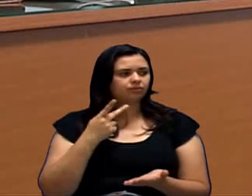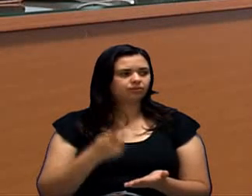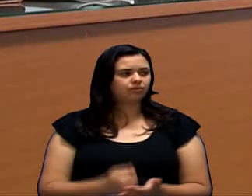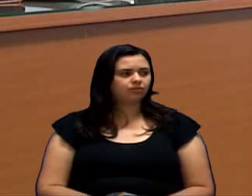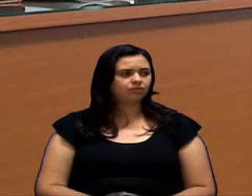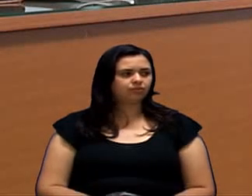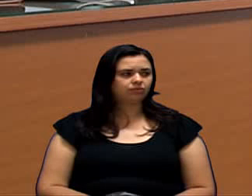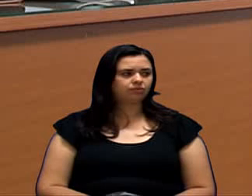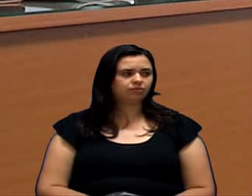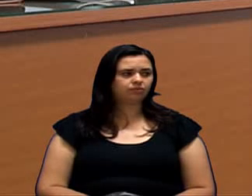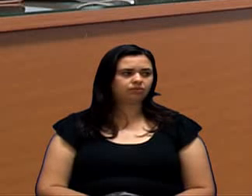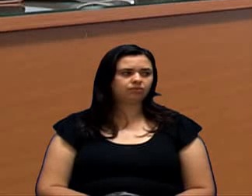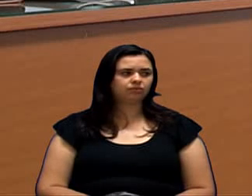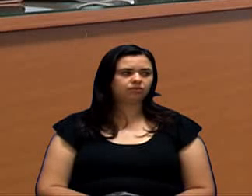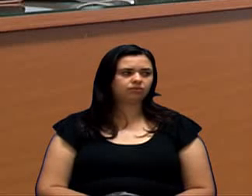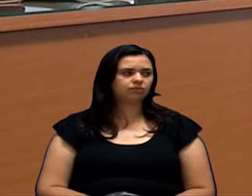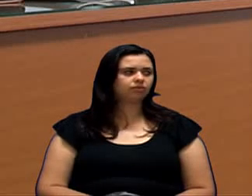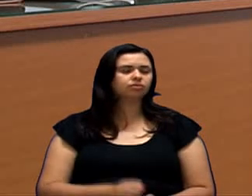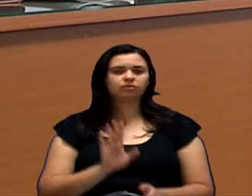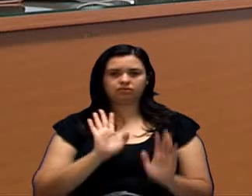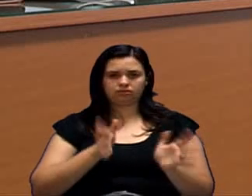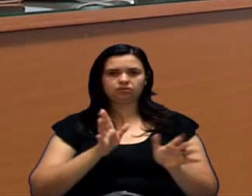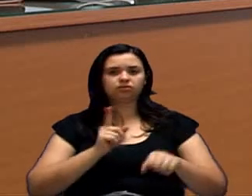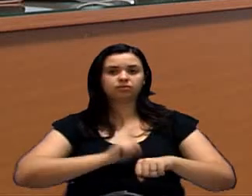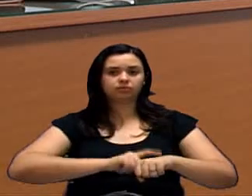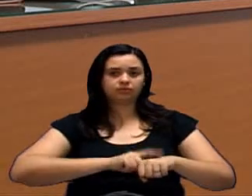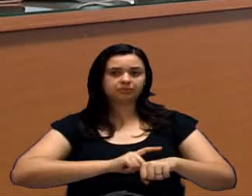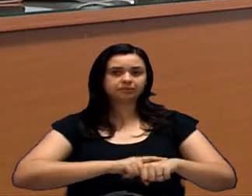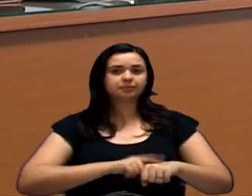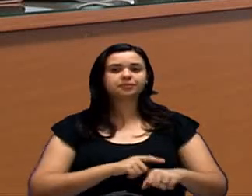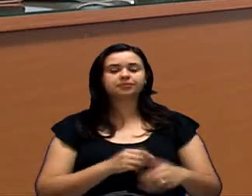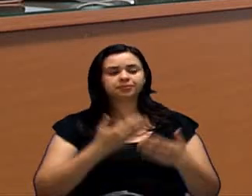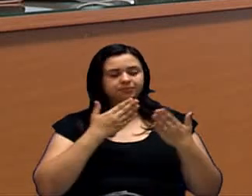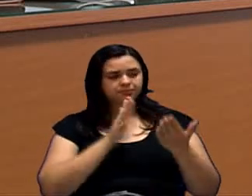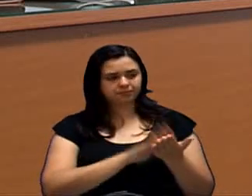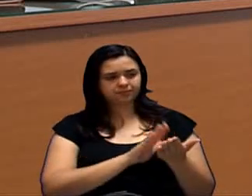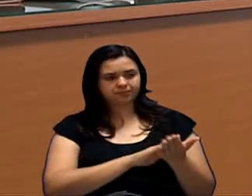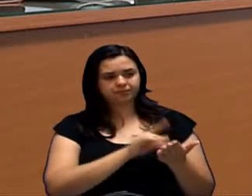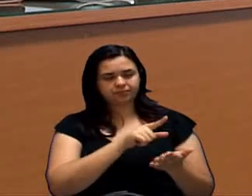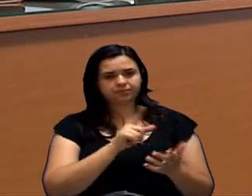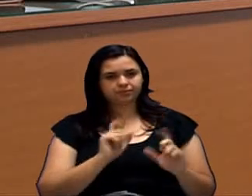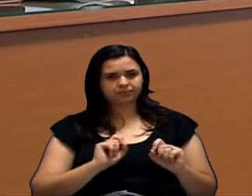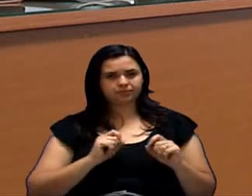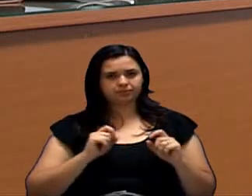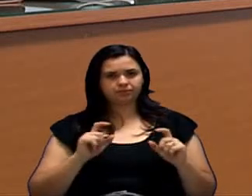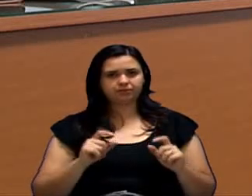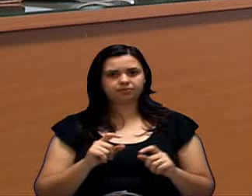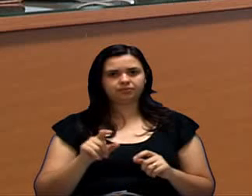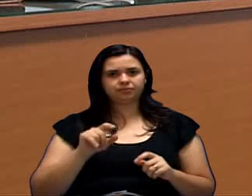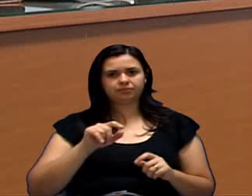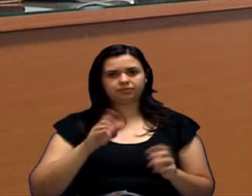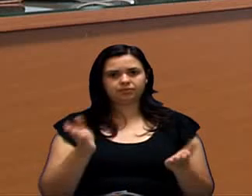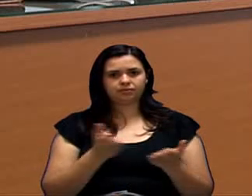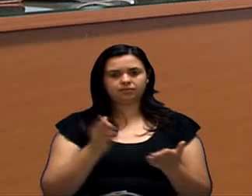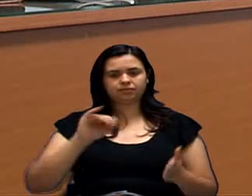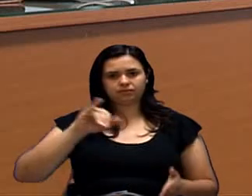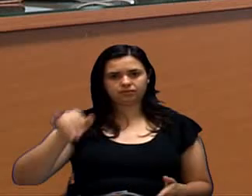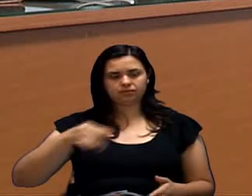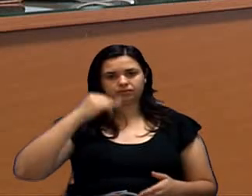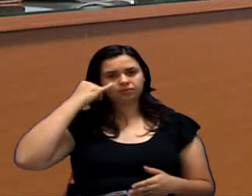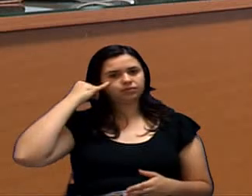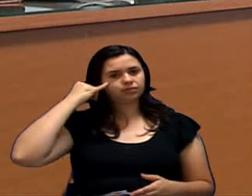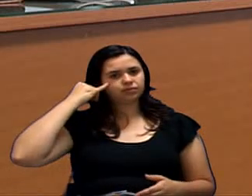estou falando aqui. Já deu o tempo regimental do senhor. Parabéns pela manifestação. Vereador João Donizete, líder do governo